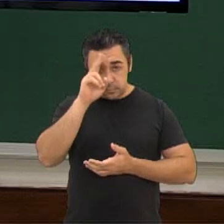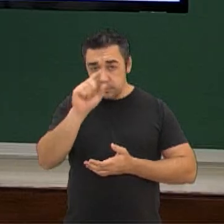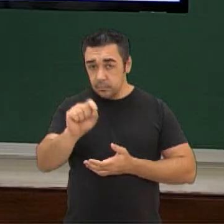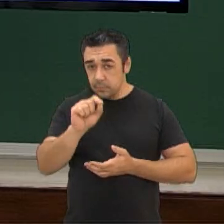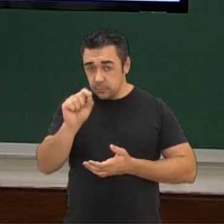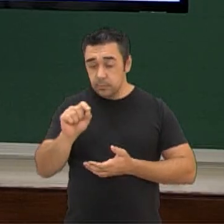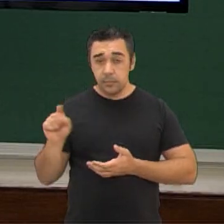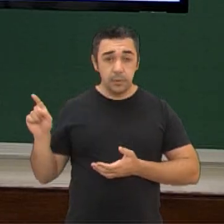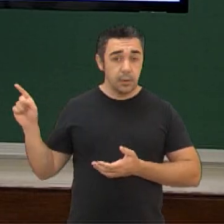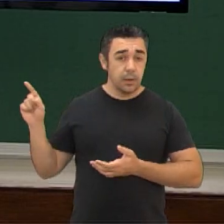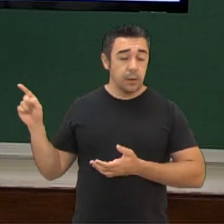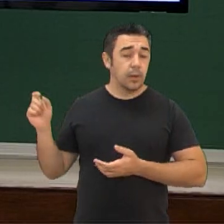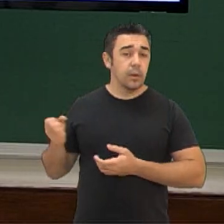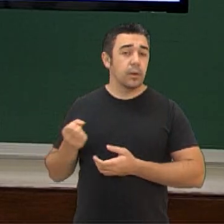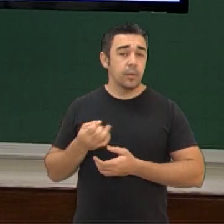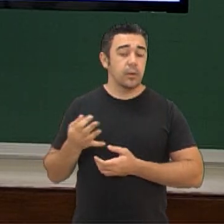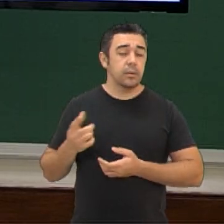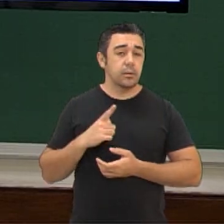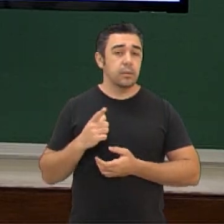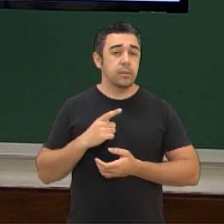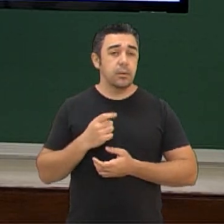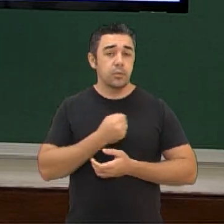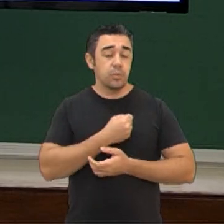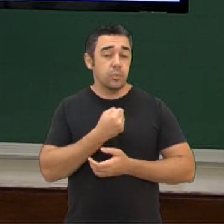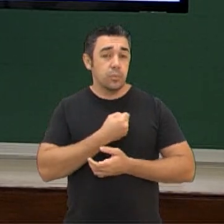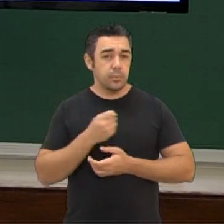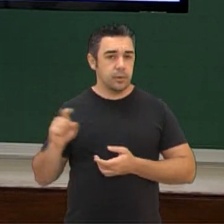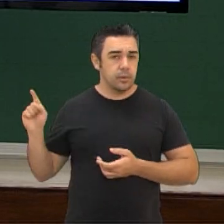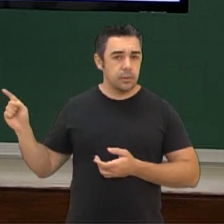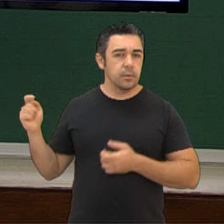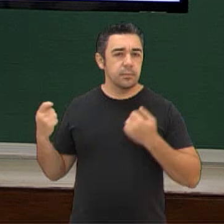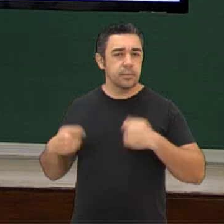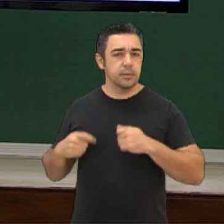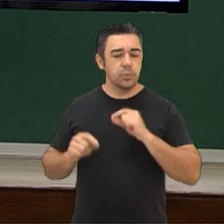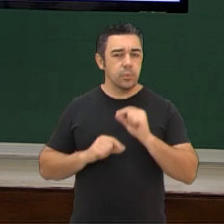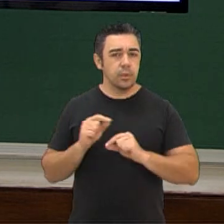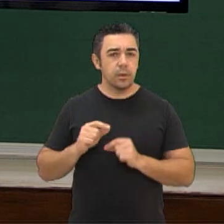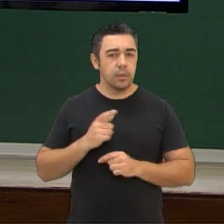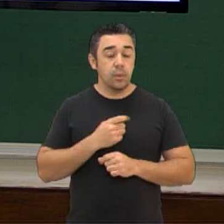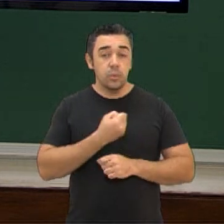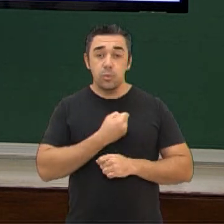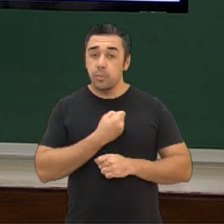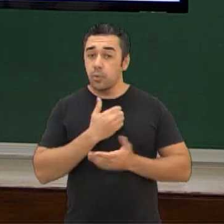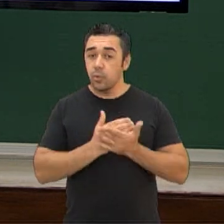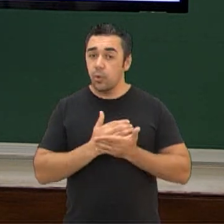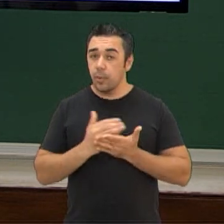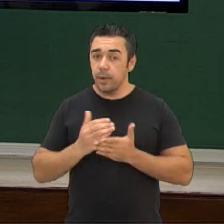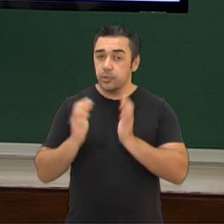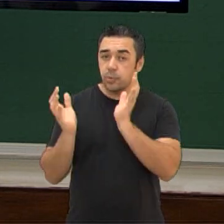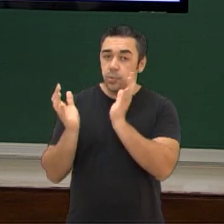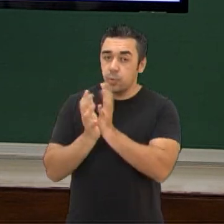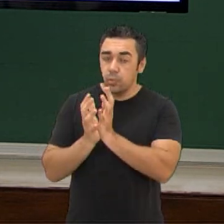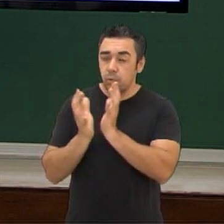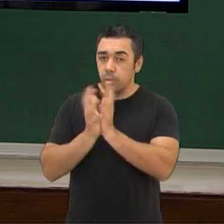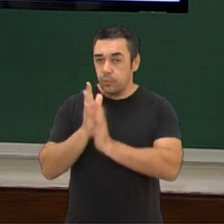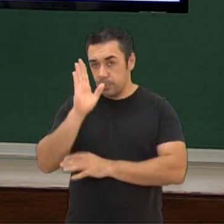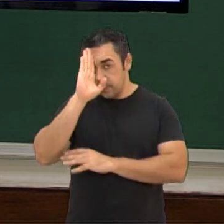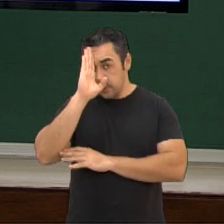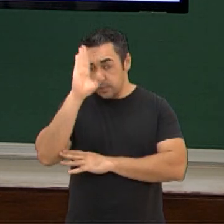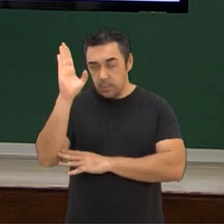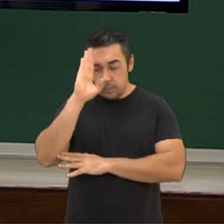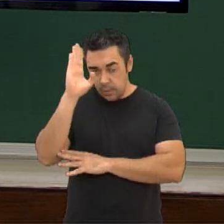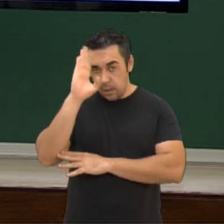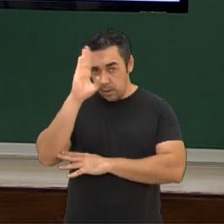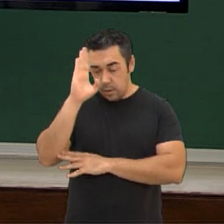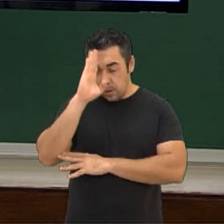galera, a questão da numeração, tá? A numeração, ela tem que partir colocando o meu grupo